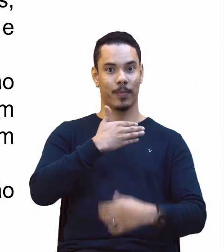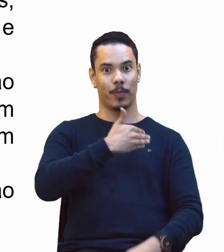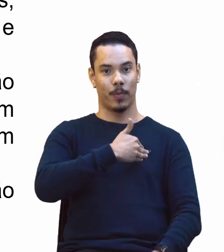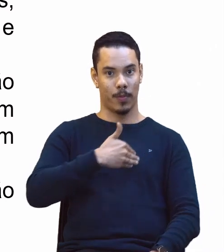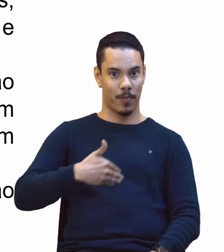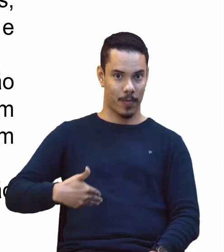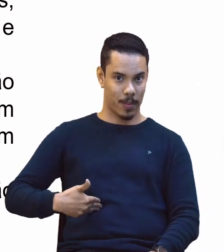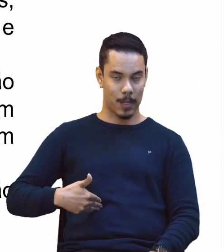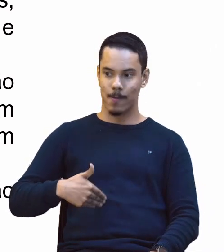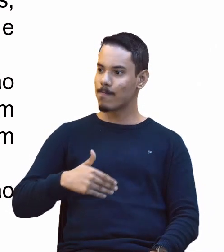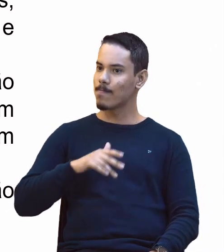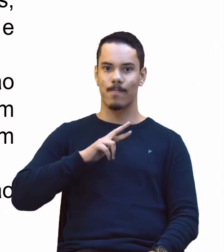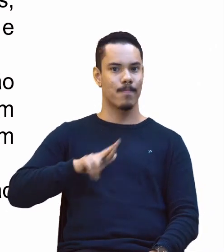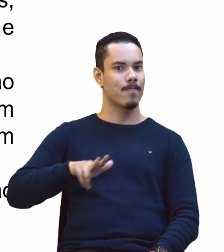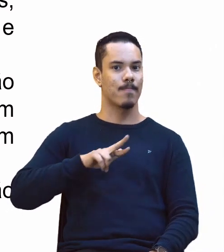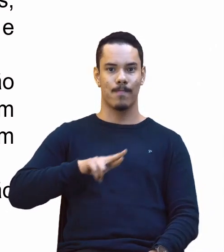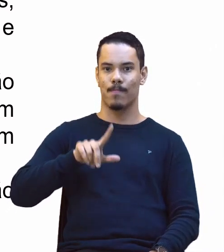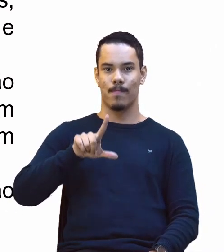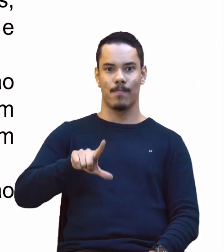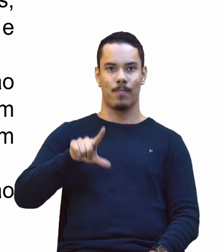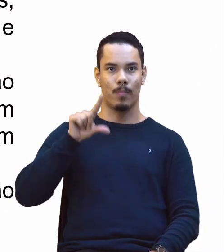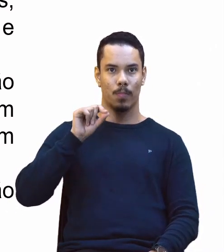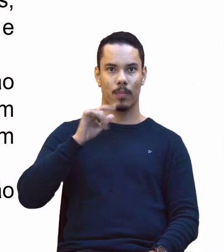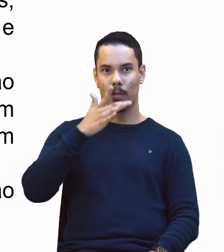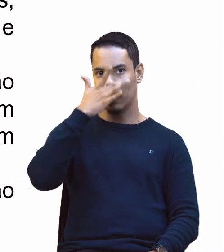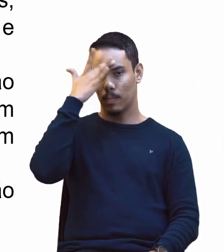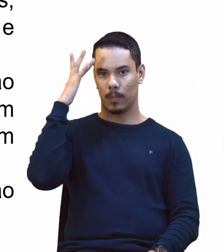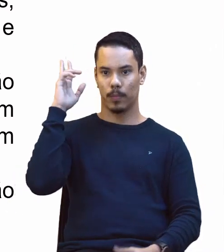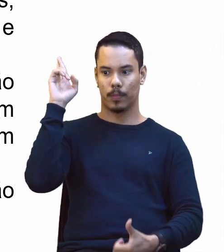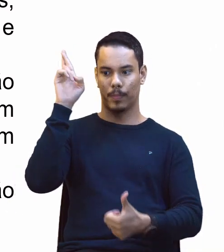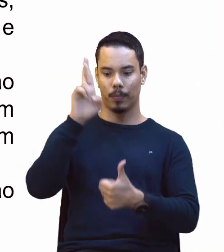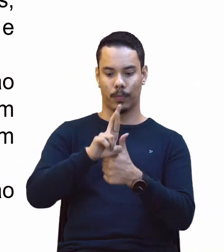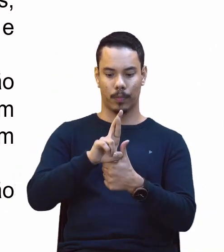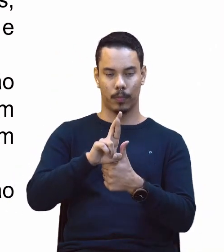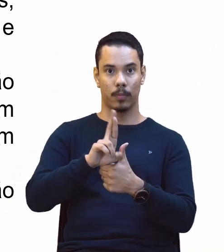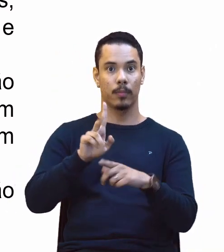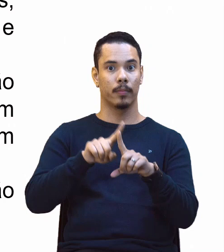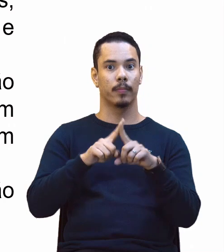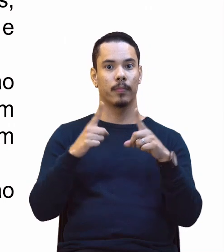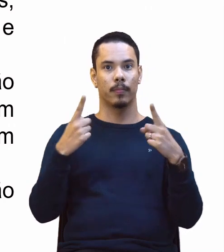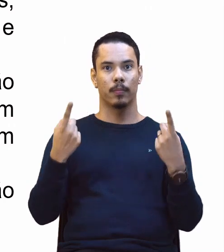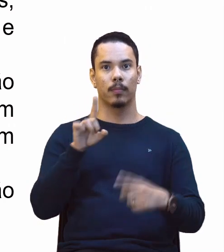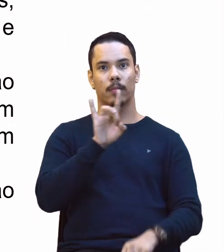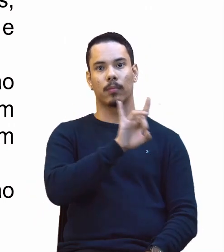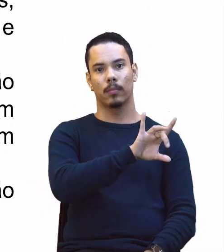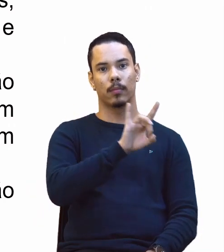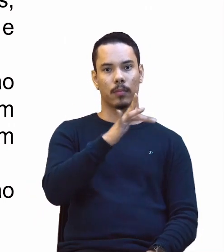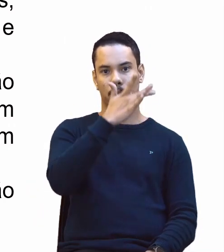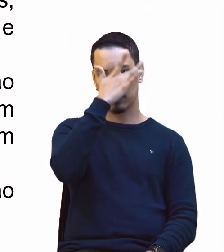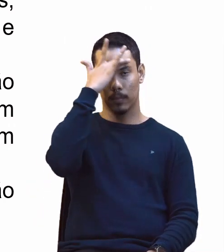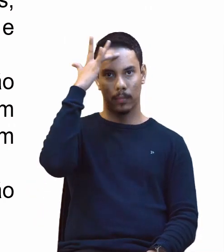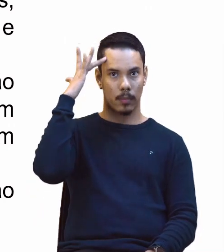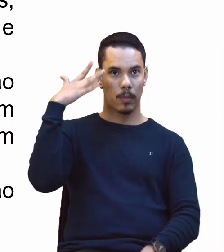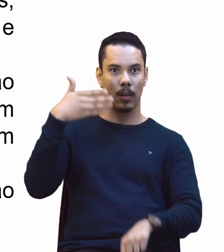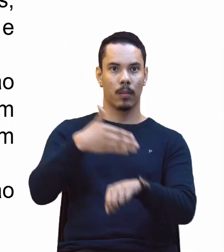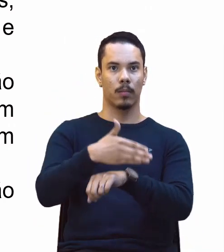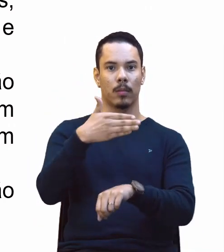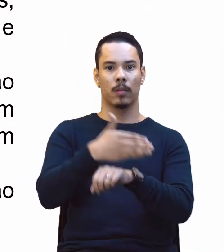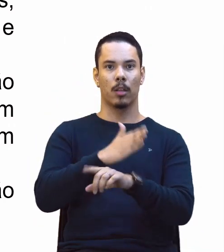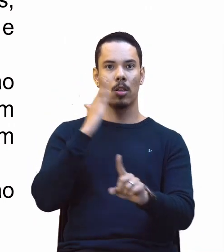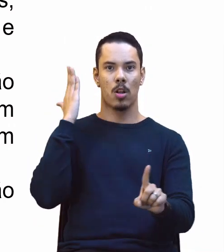eram escolhidos representantes, mas cada cidadão participava diretamente